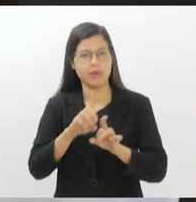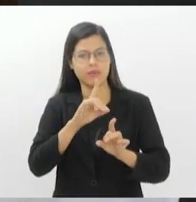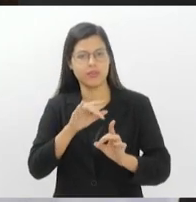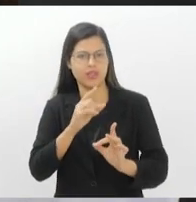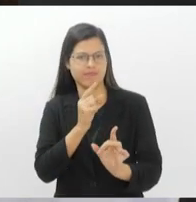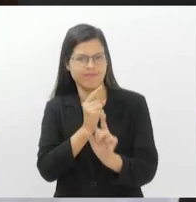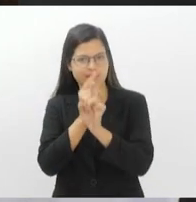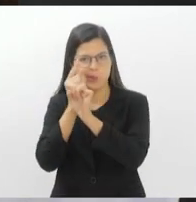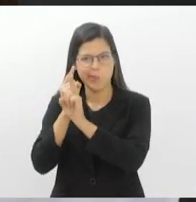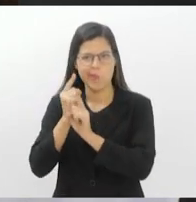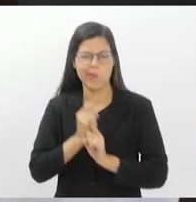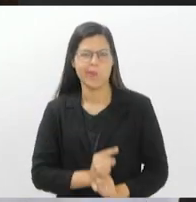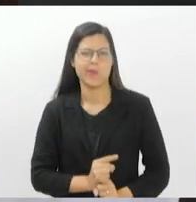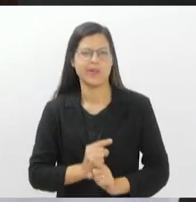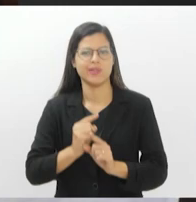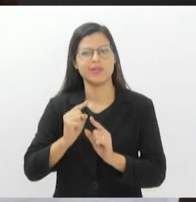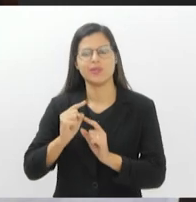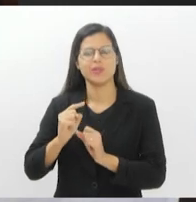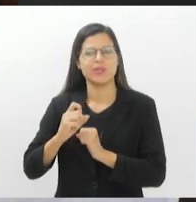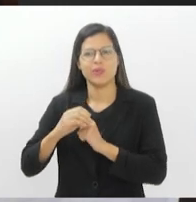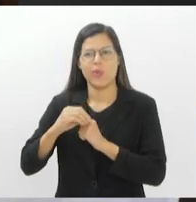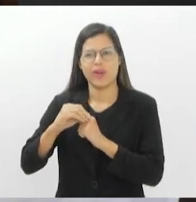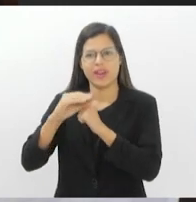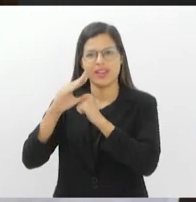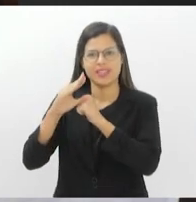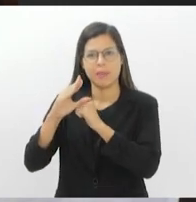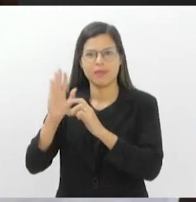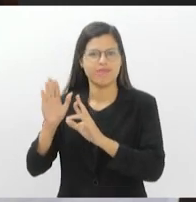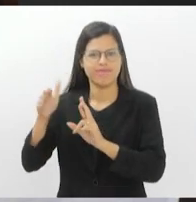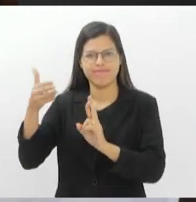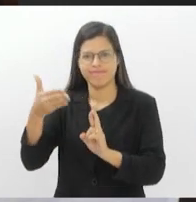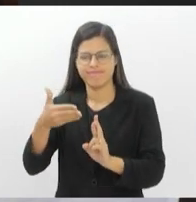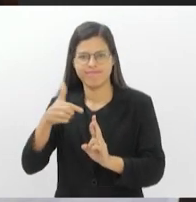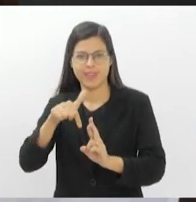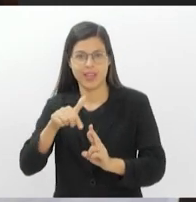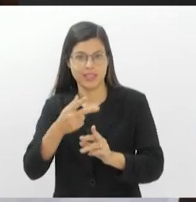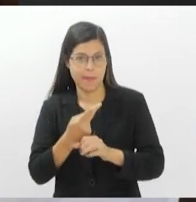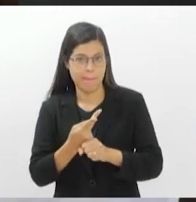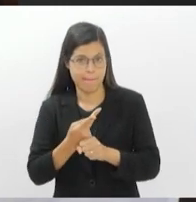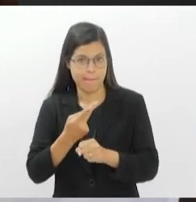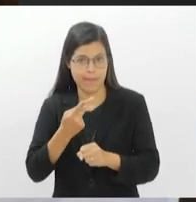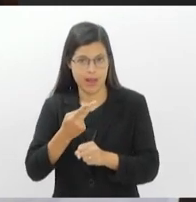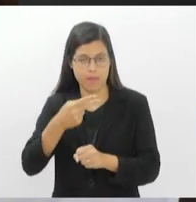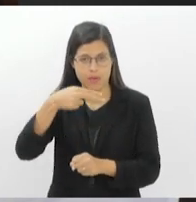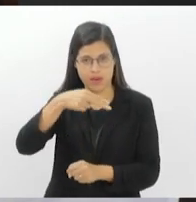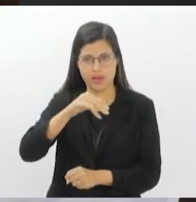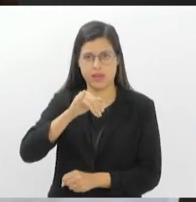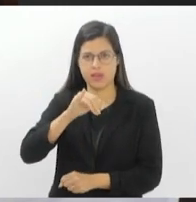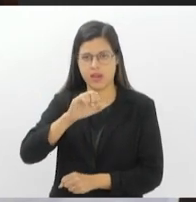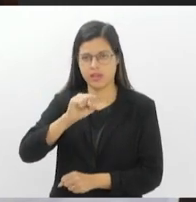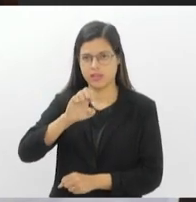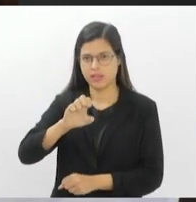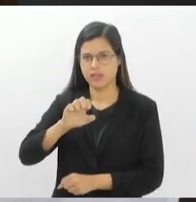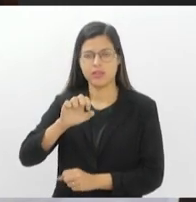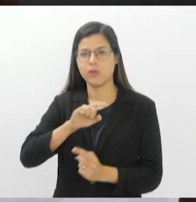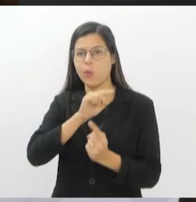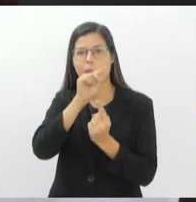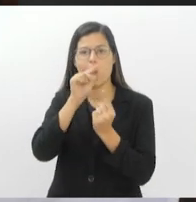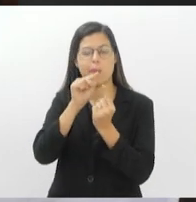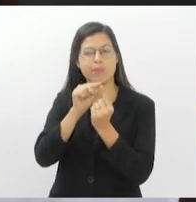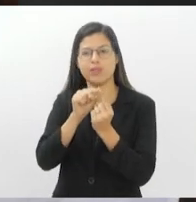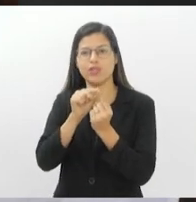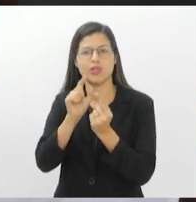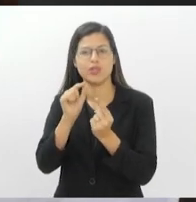de conhecimento, um dia de reconhecimento. O Prêmio Nise da Silveira, ele tem um pouco esse objetivo de juntar